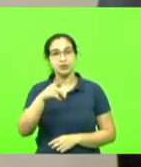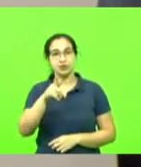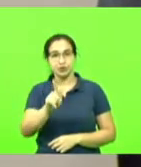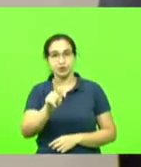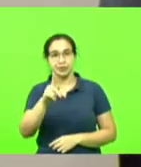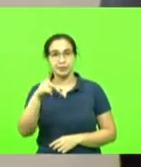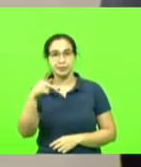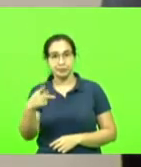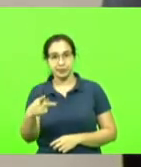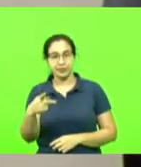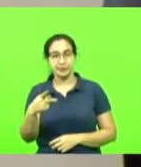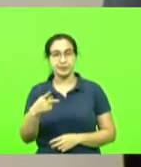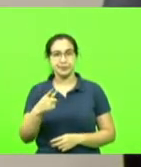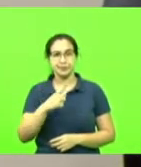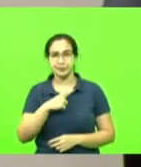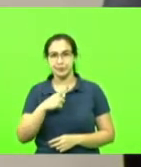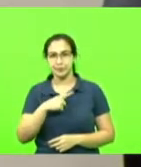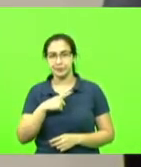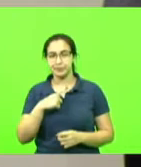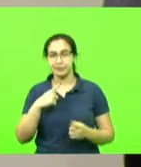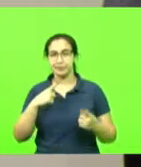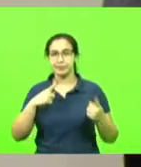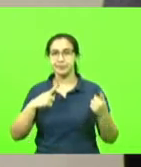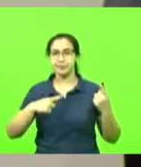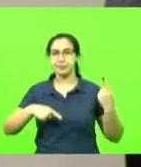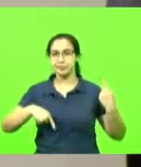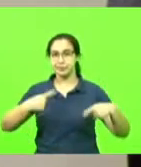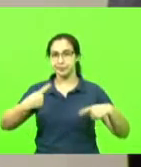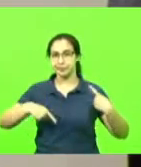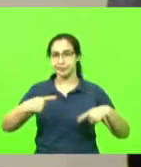IGP. Em discussão?